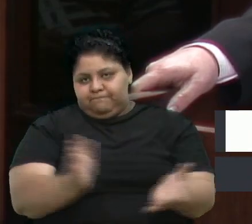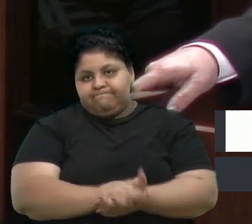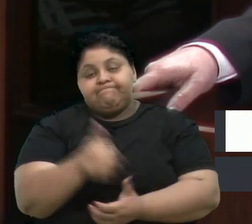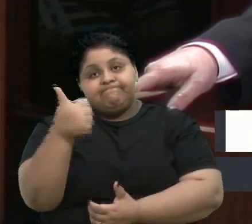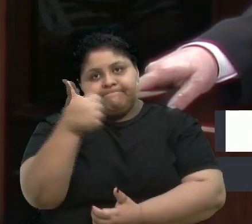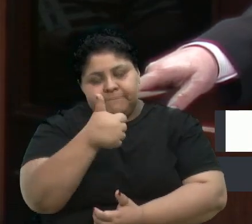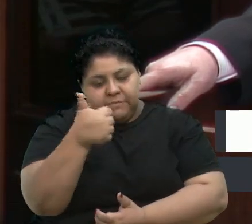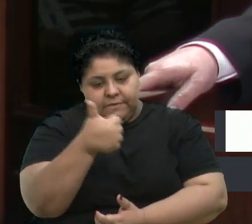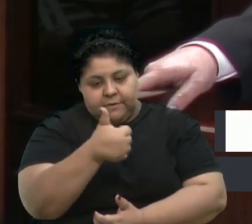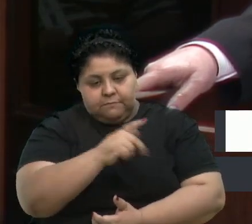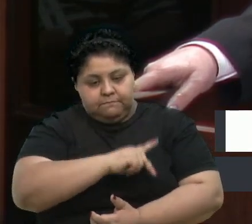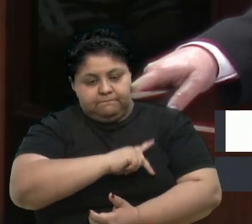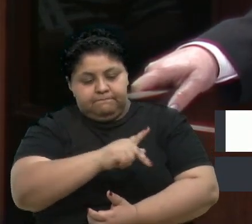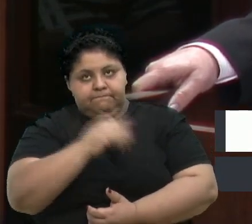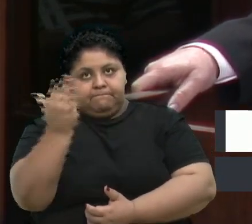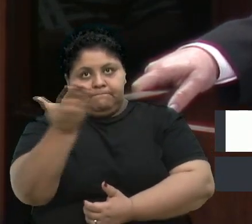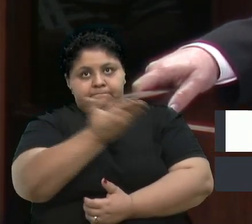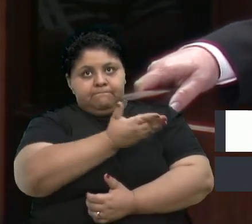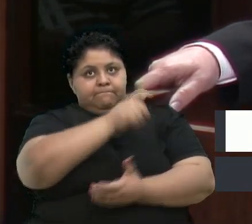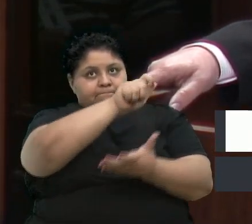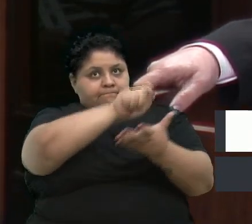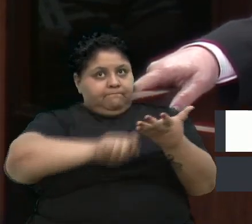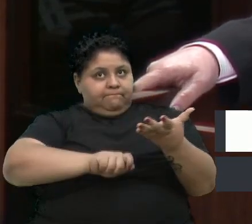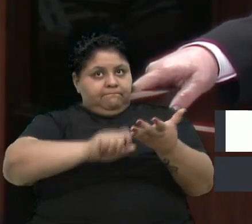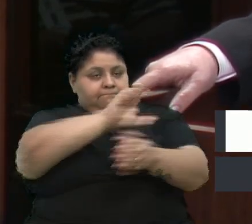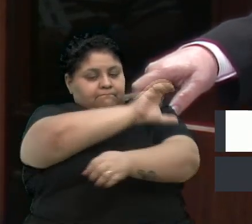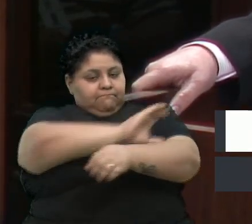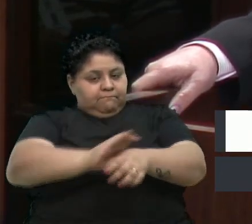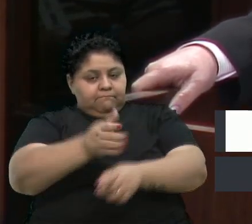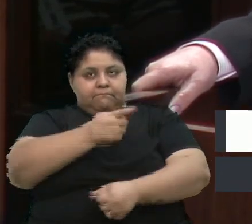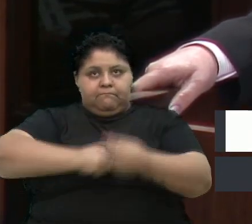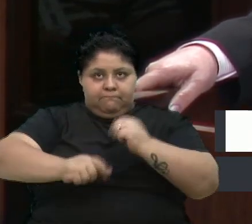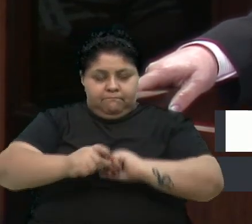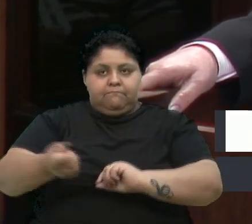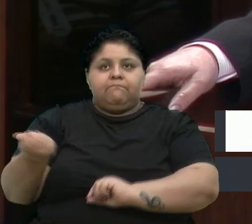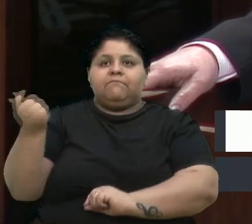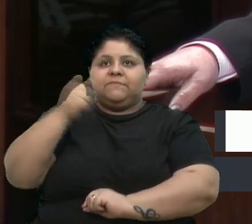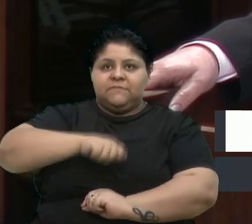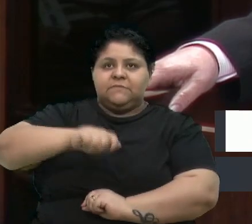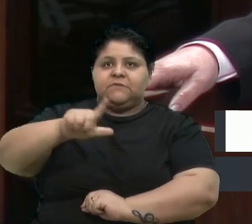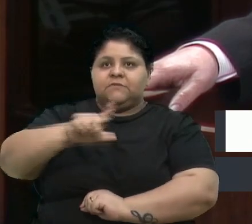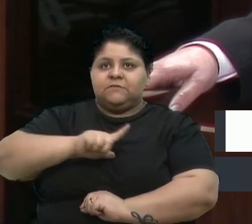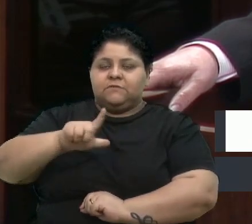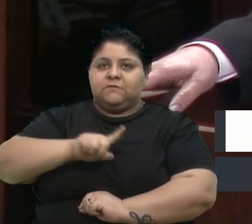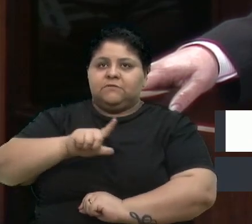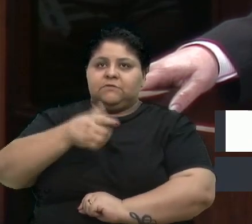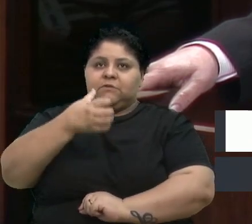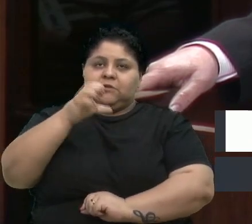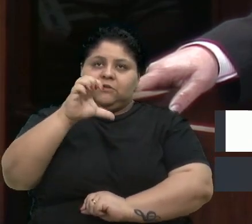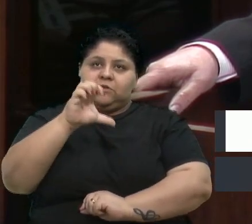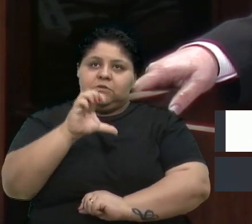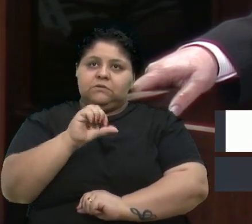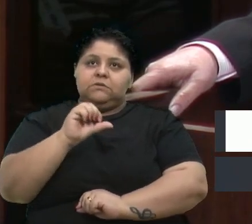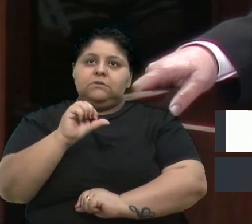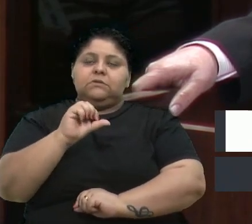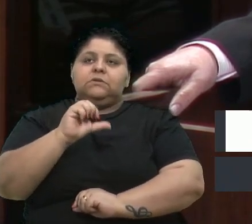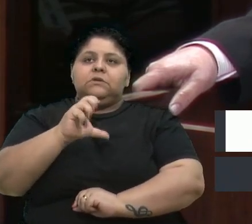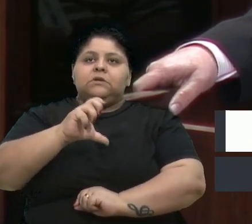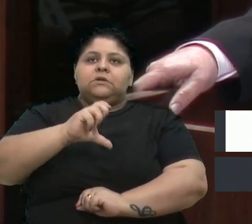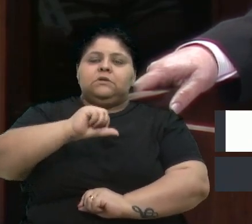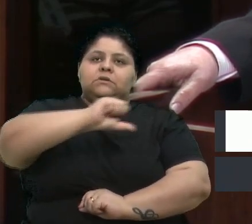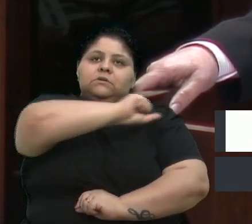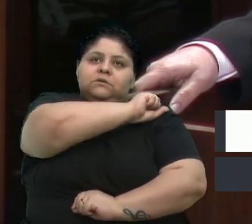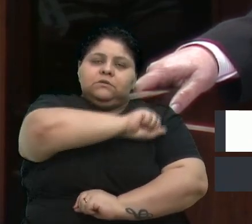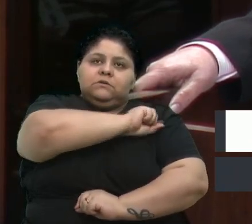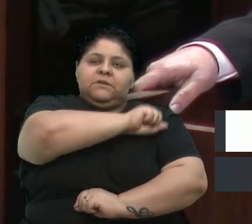senhor presidente, para o senhor se inscrever num curso de economia, seria necessário ter os 9 anos do ensino fundamental, os 3